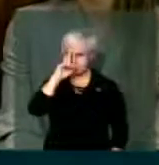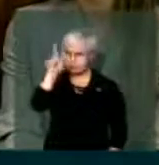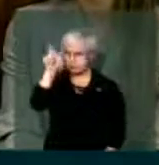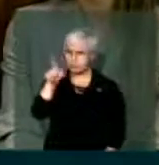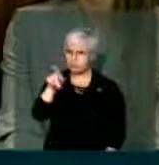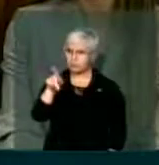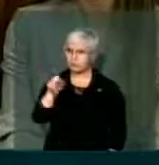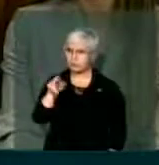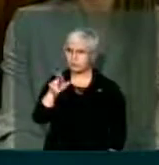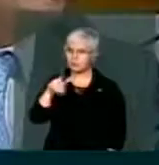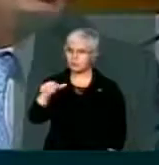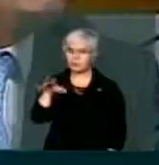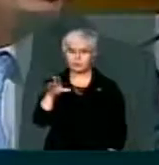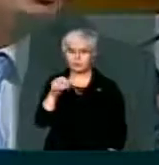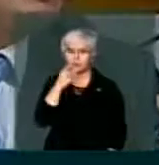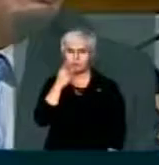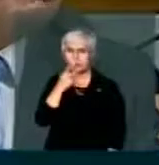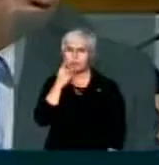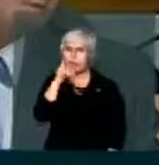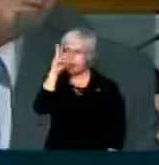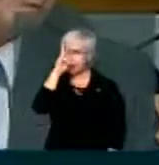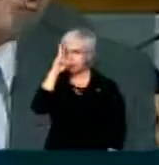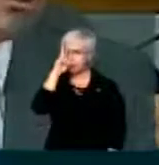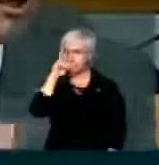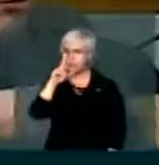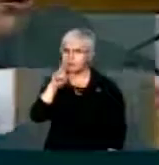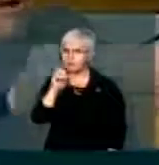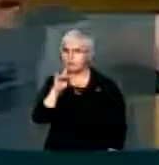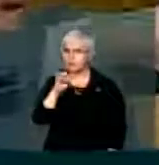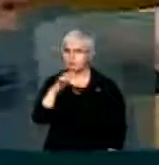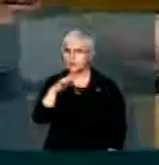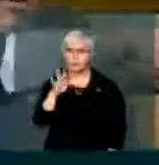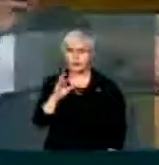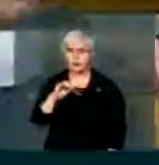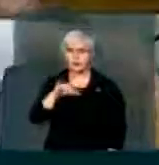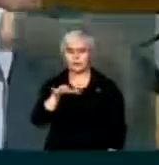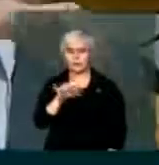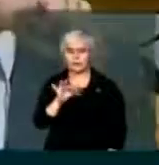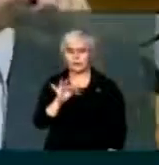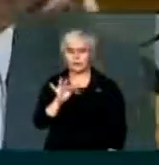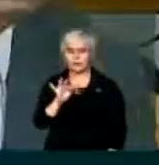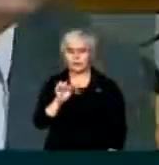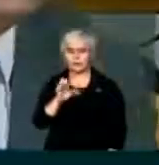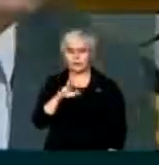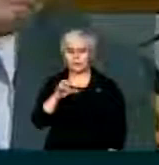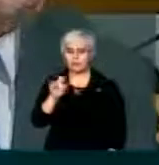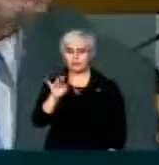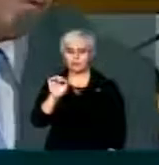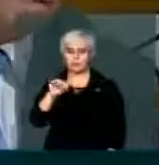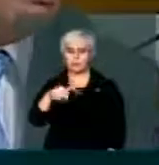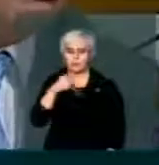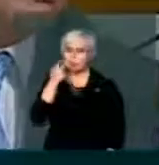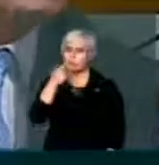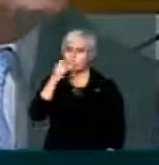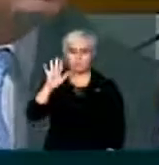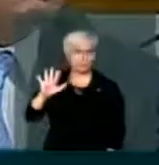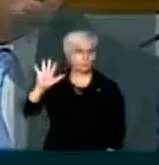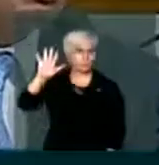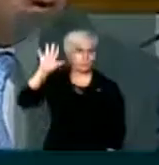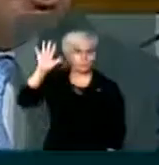voltar a Roberto Jefferson, na tribuna da Câmara, muitos parlamentares que estão aqui vão lembrar, ele abriu a